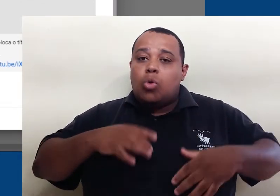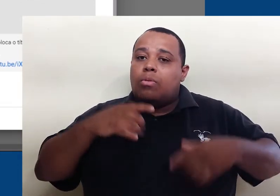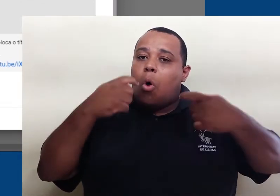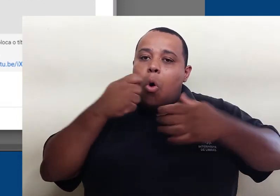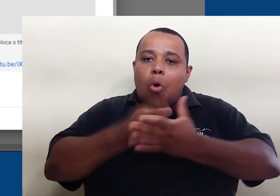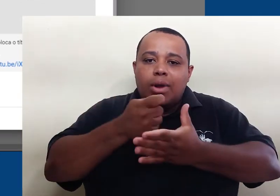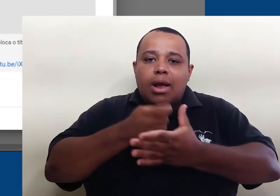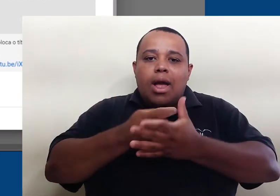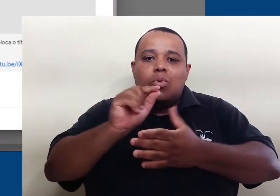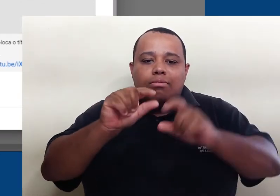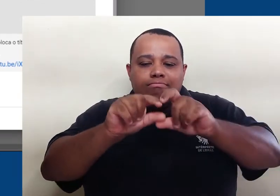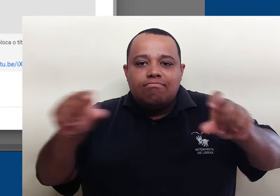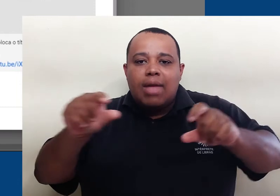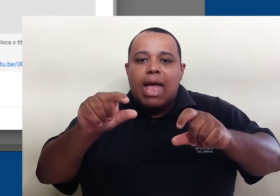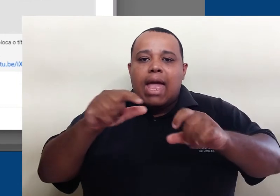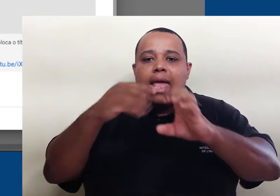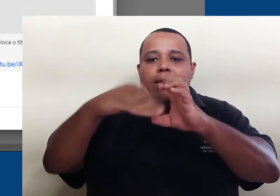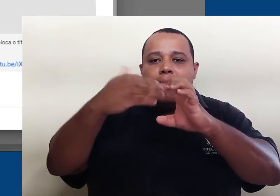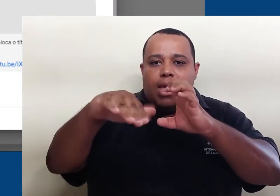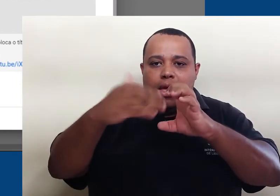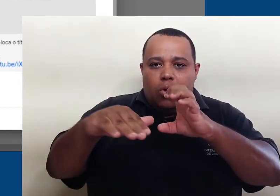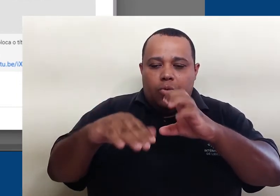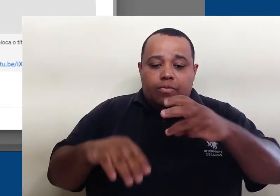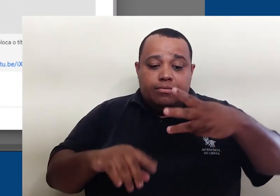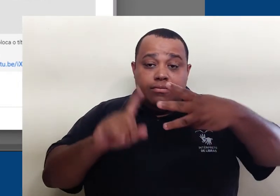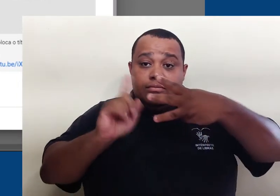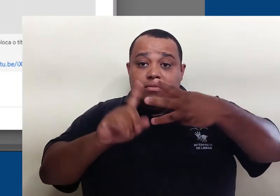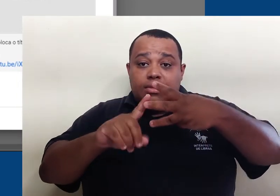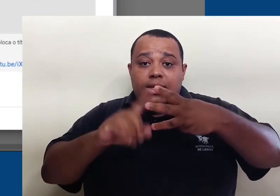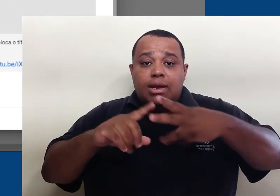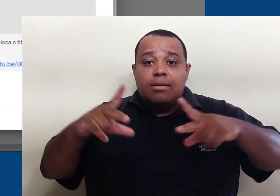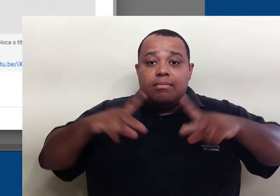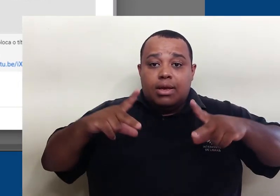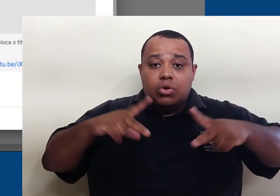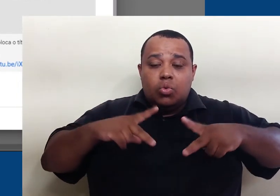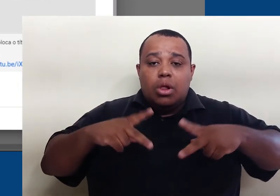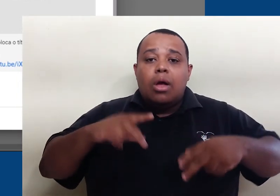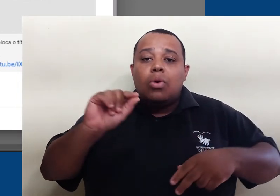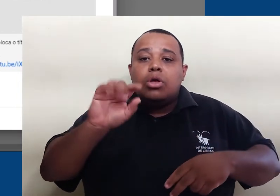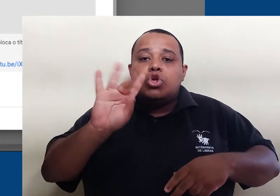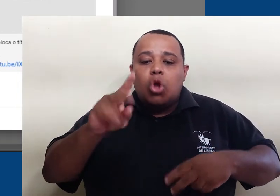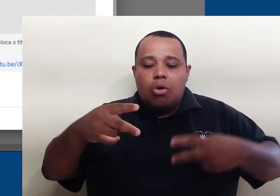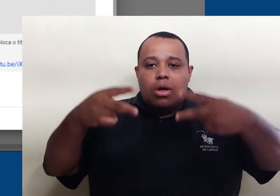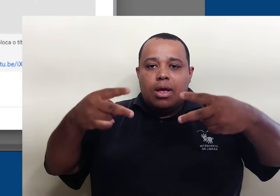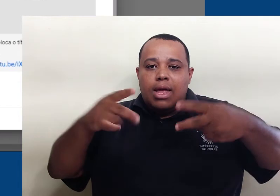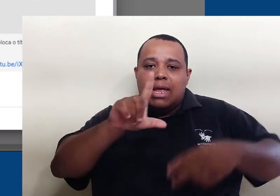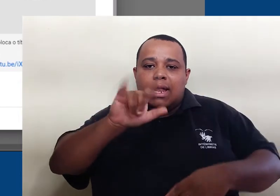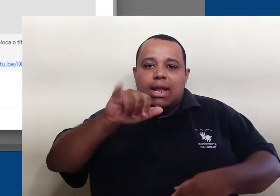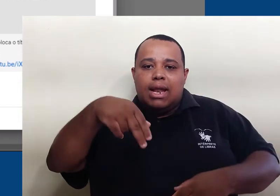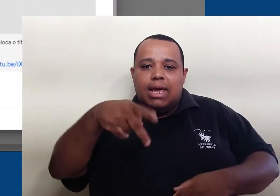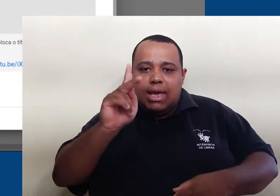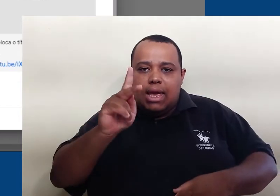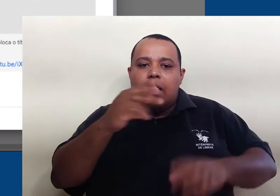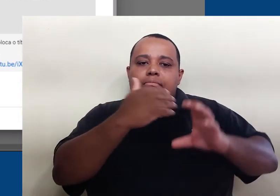pessoas por e-mail. No não listado, que é o que a gente costuma usar na maioria das vezes quando não quer que a aula seja pública, você disponibiliza o link e